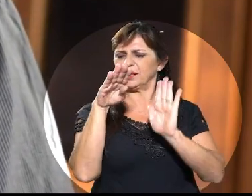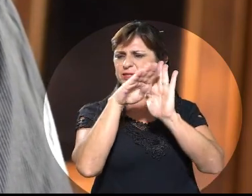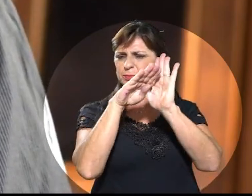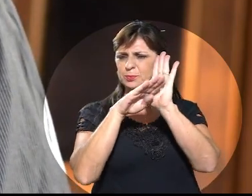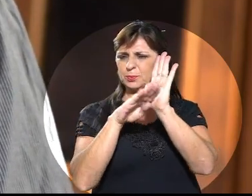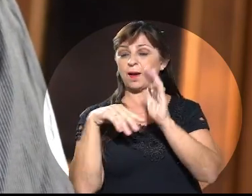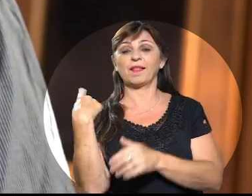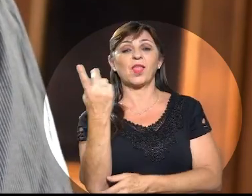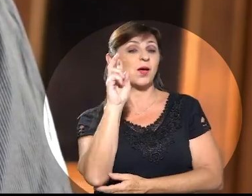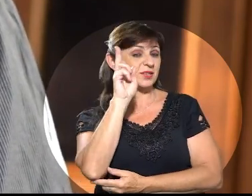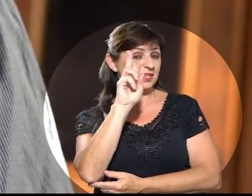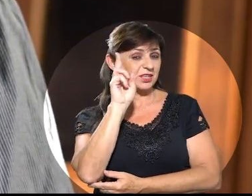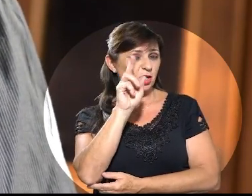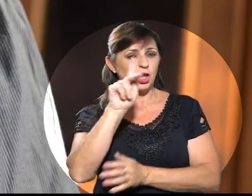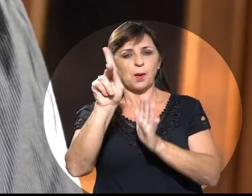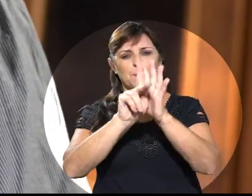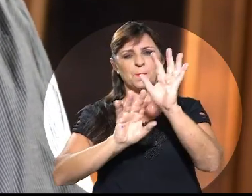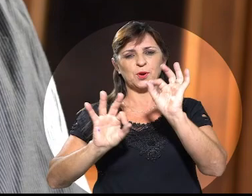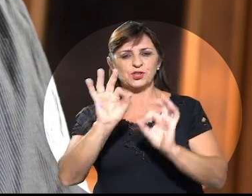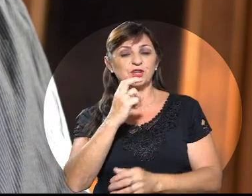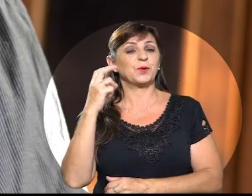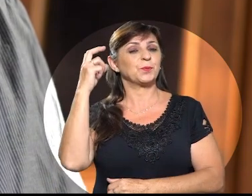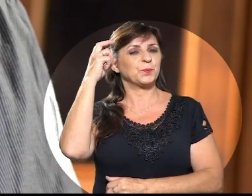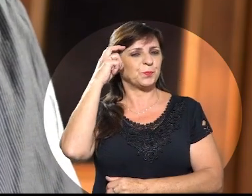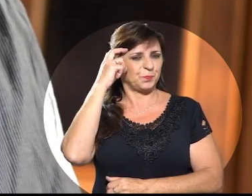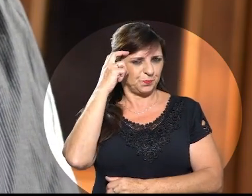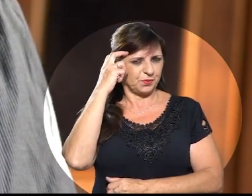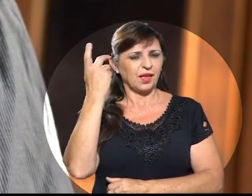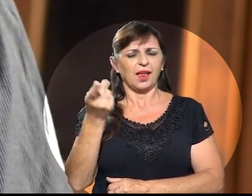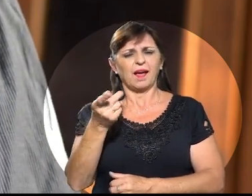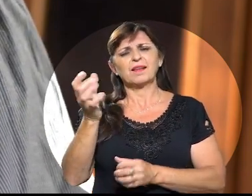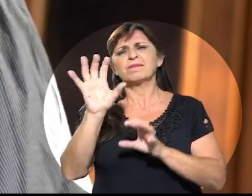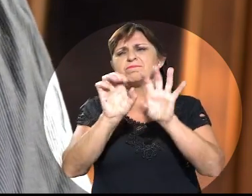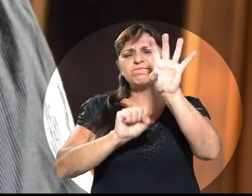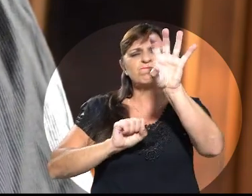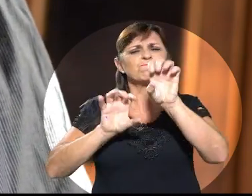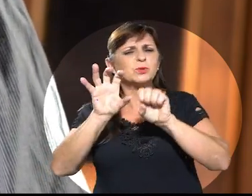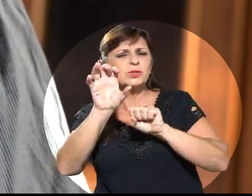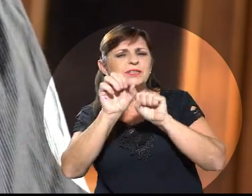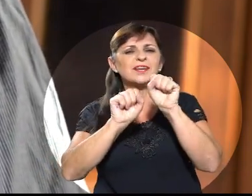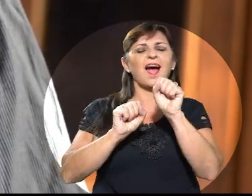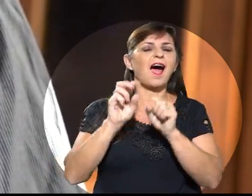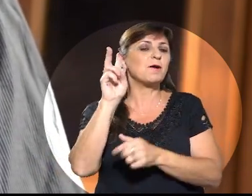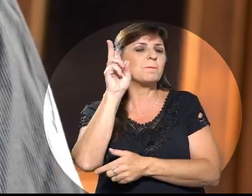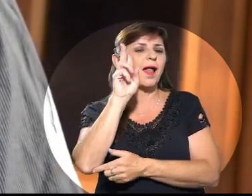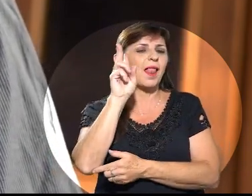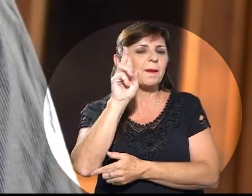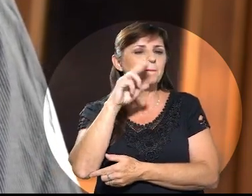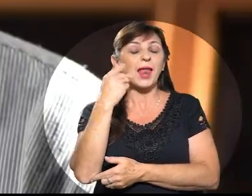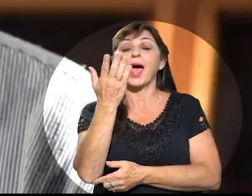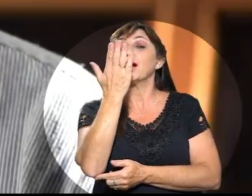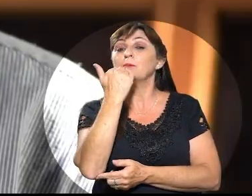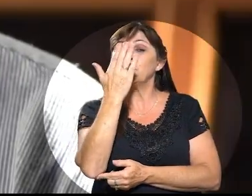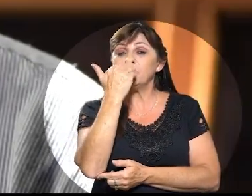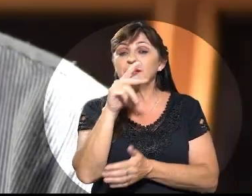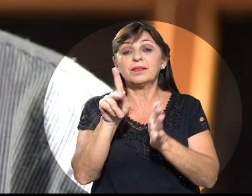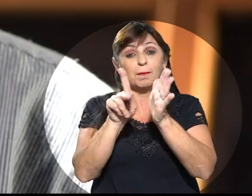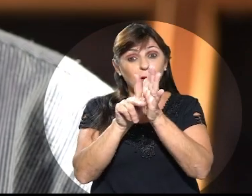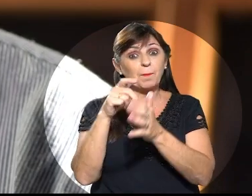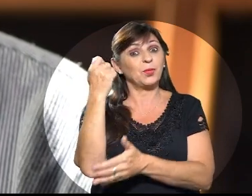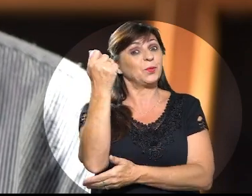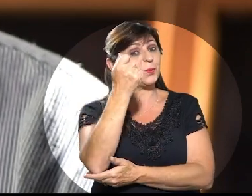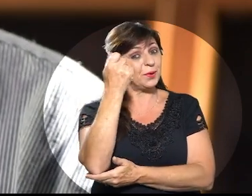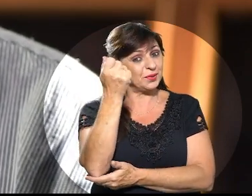História, projeto cultural que tenta resgatar a história da culinária do Estado do Rio Grande do Sul, desde os